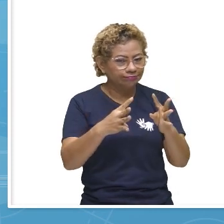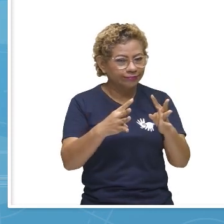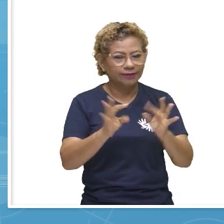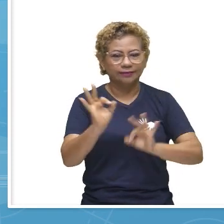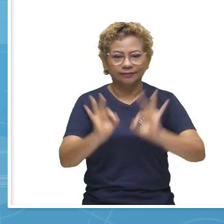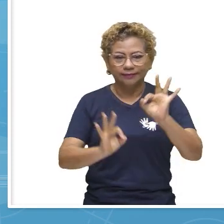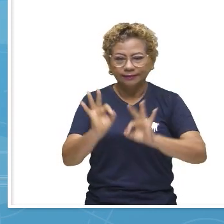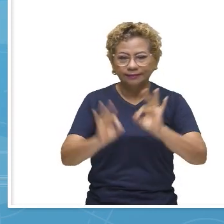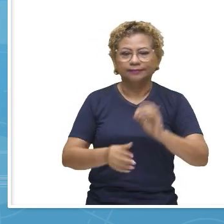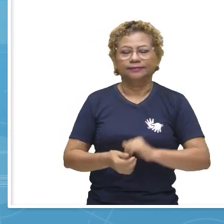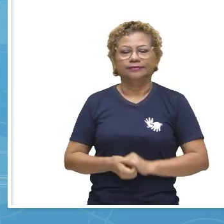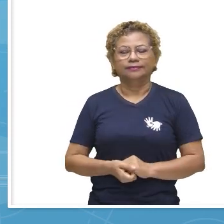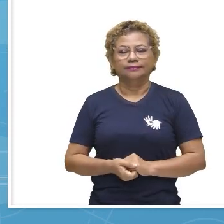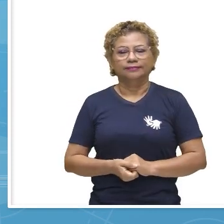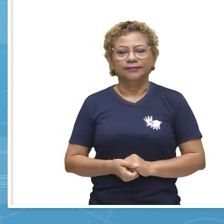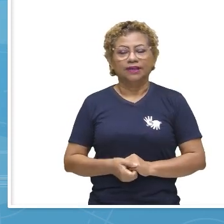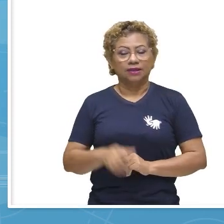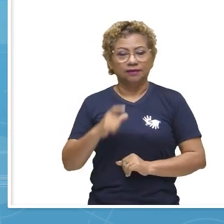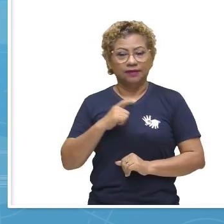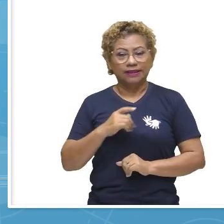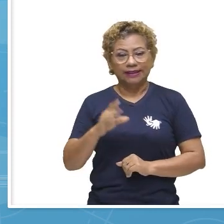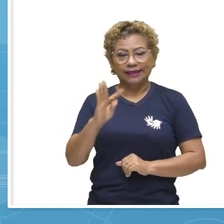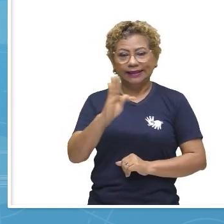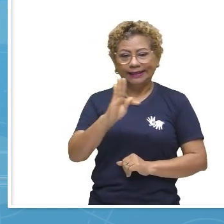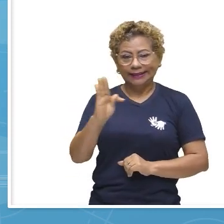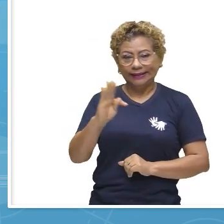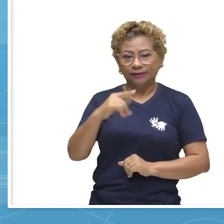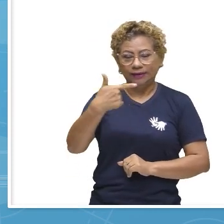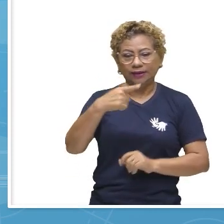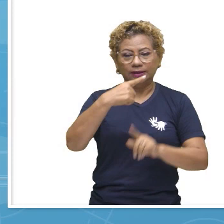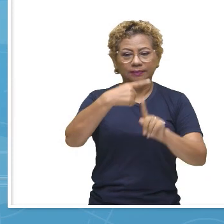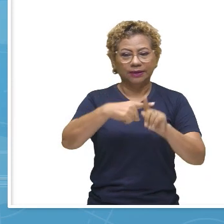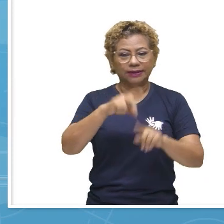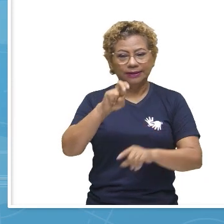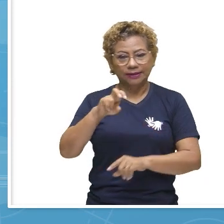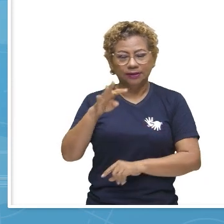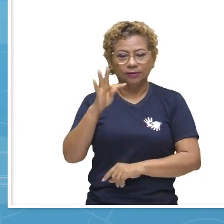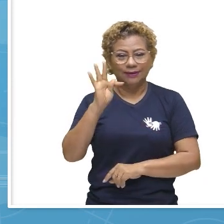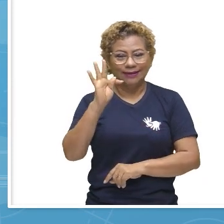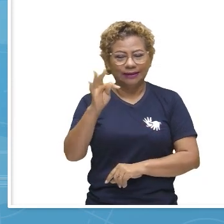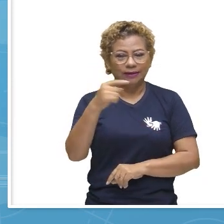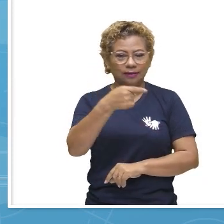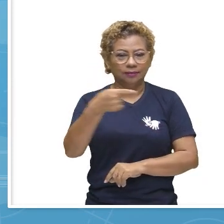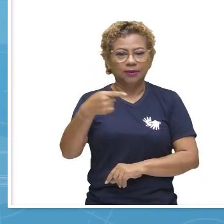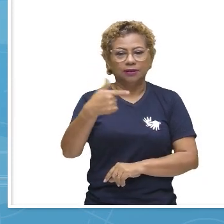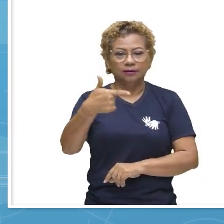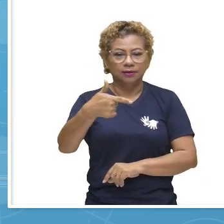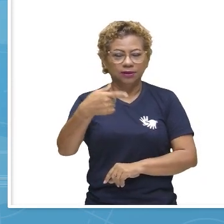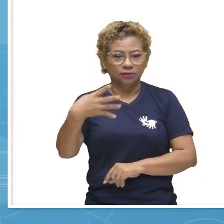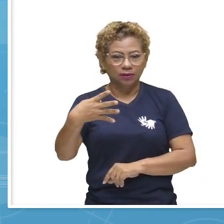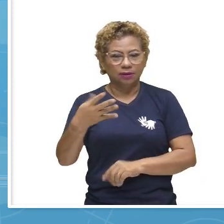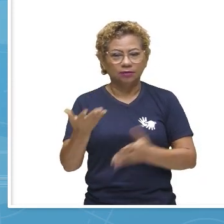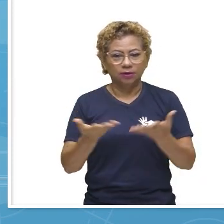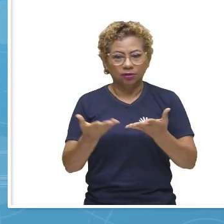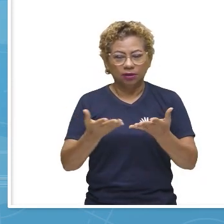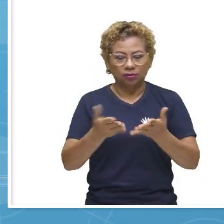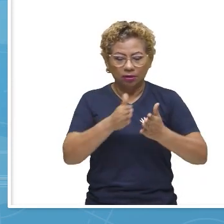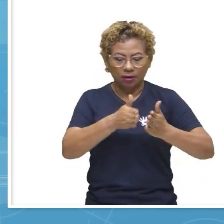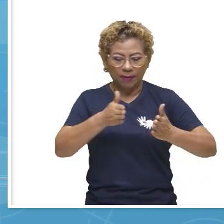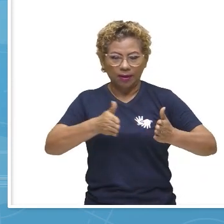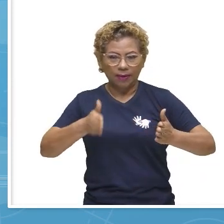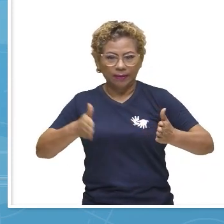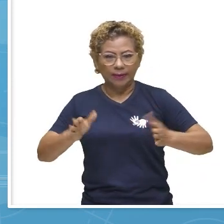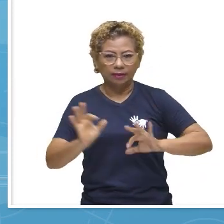né? Mais 5T menos 24. E aí, para resolver essa equação,